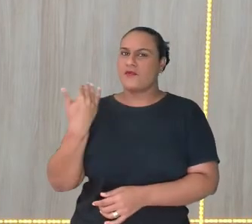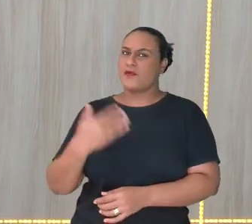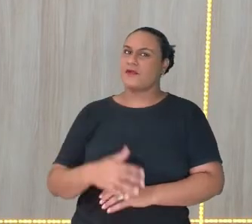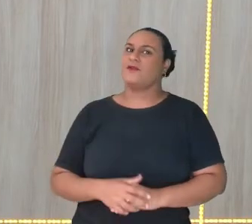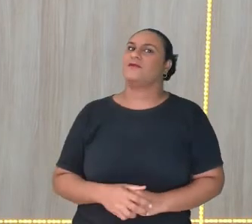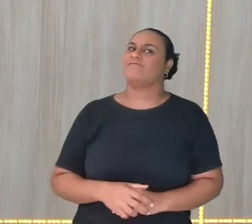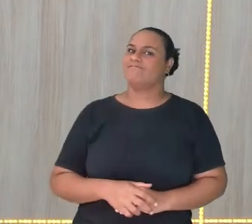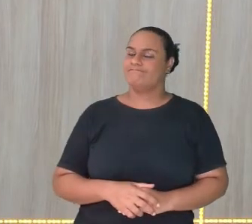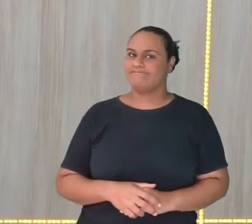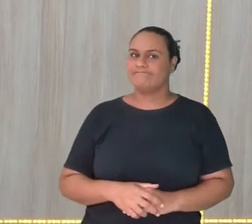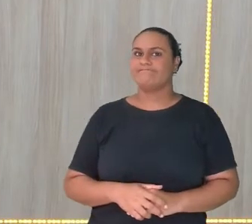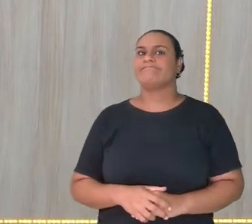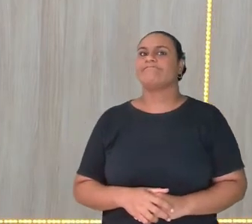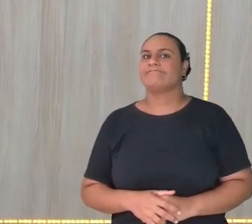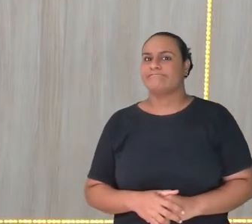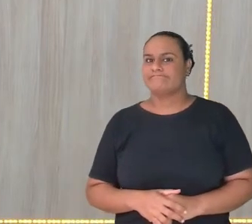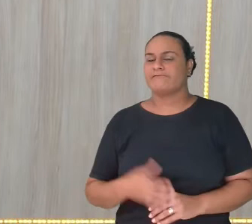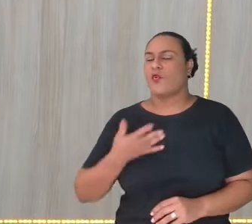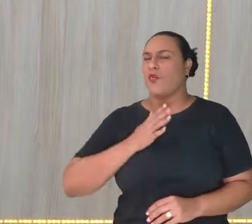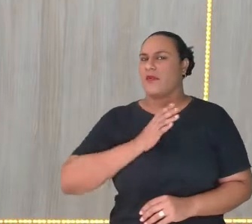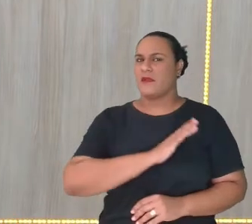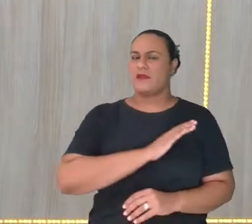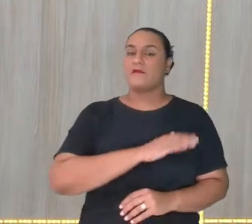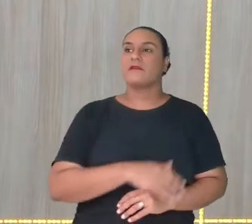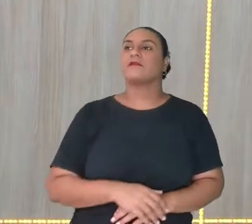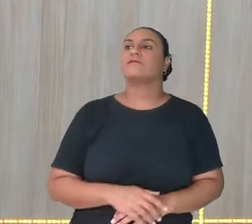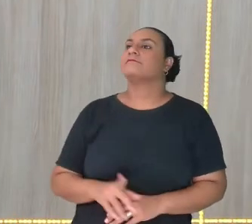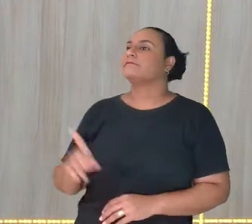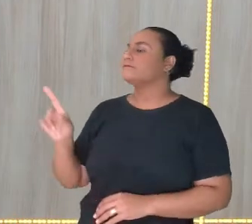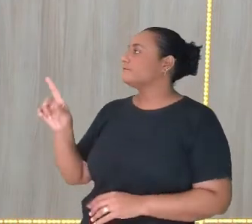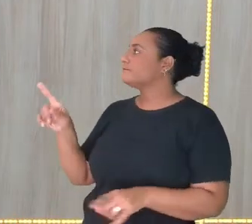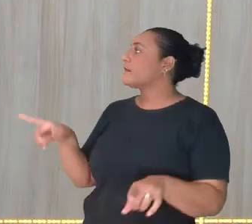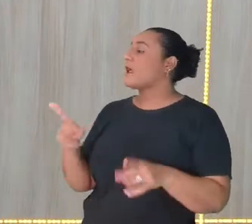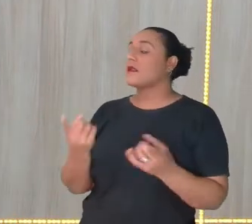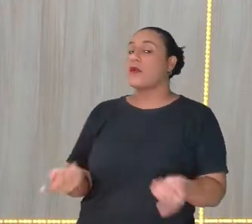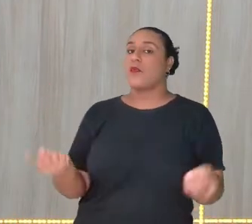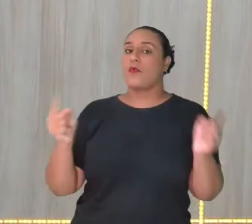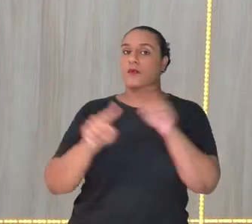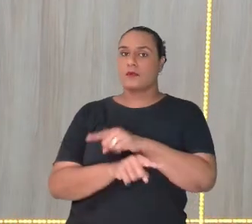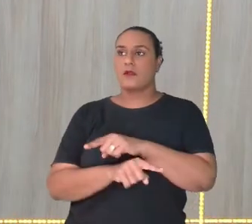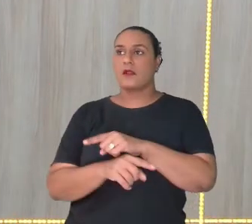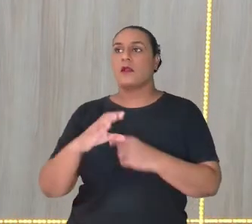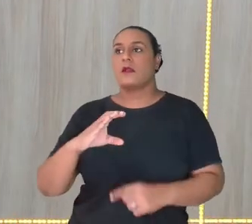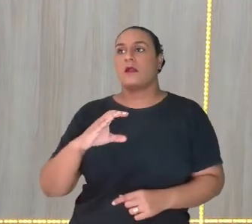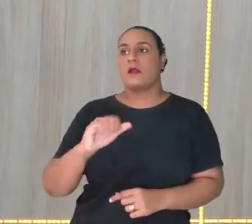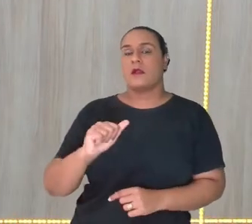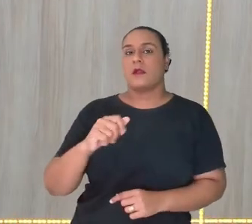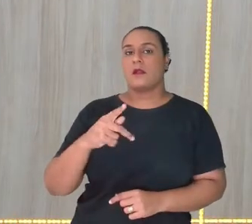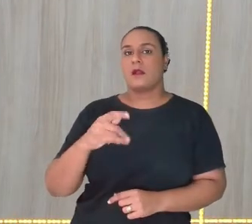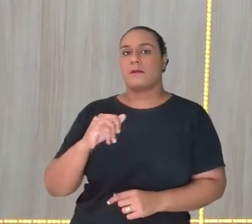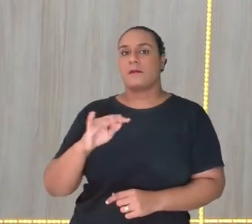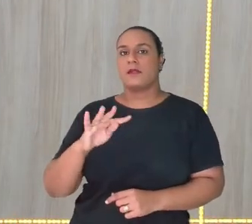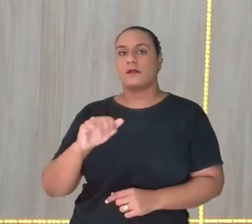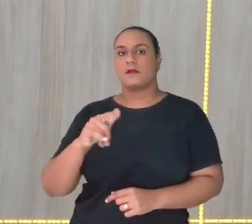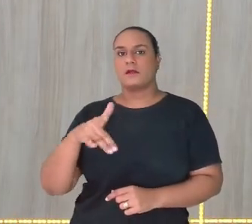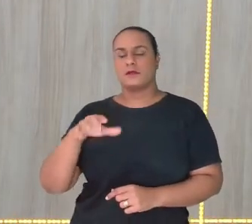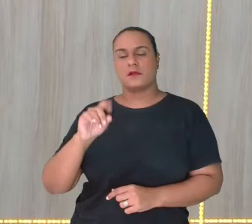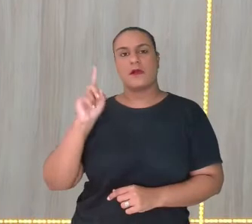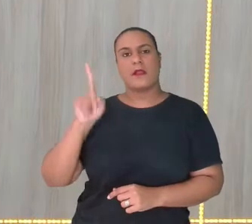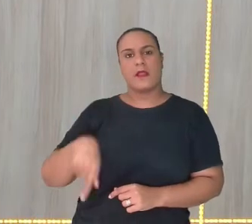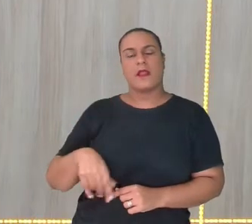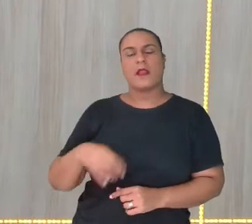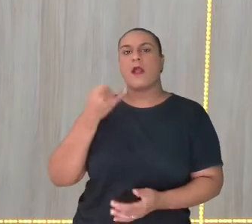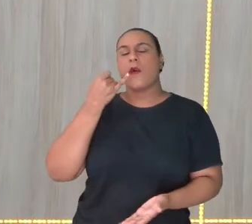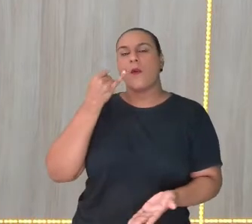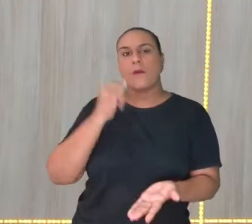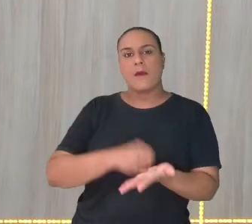coisa, que fuleiragem, né? Aqui era exatamente o contrário. Captação. Era uma taxa paga